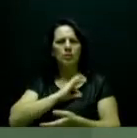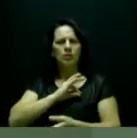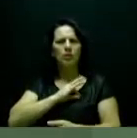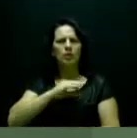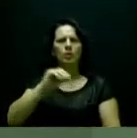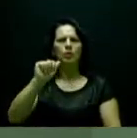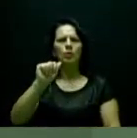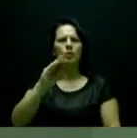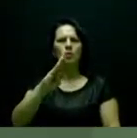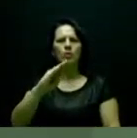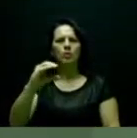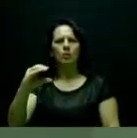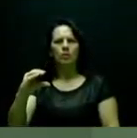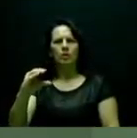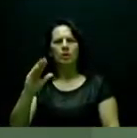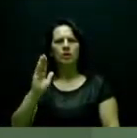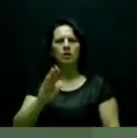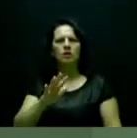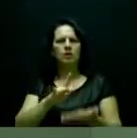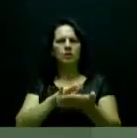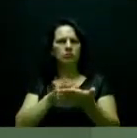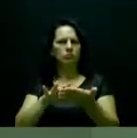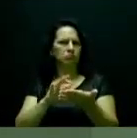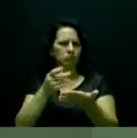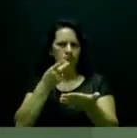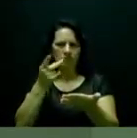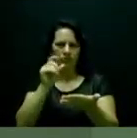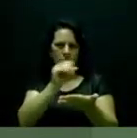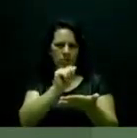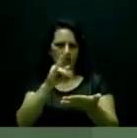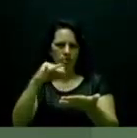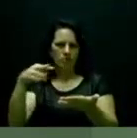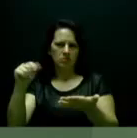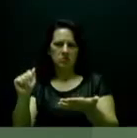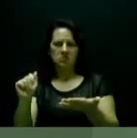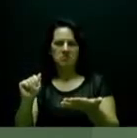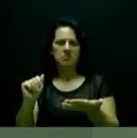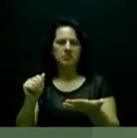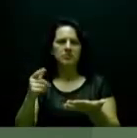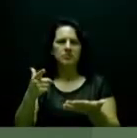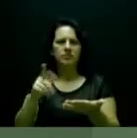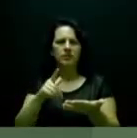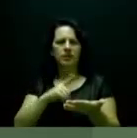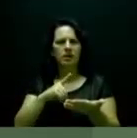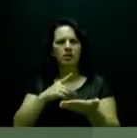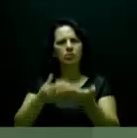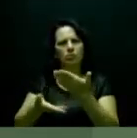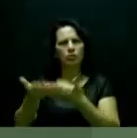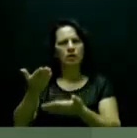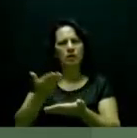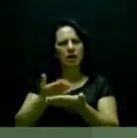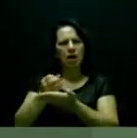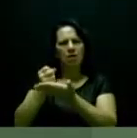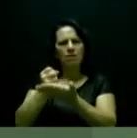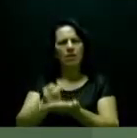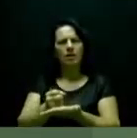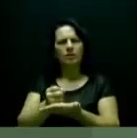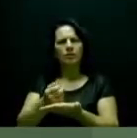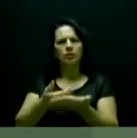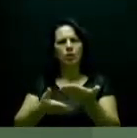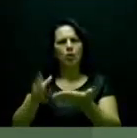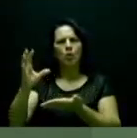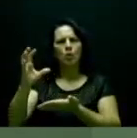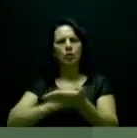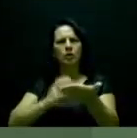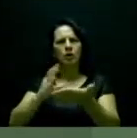ABC, cuja sigla não precisa a gente falar. Mas muitos de nós não temos todo esse aparato, né, de recursos para contratar o